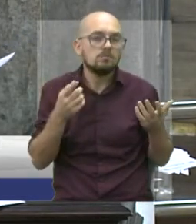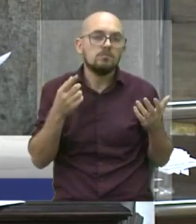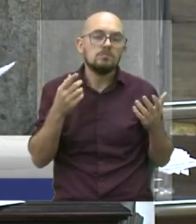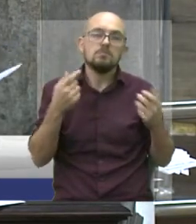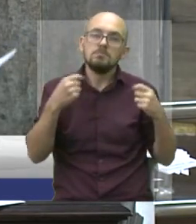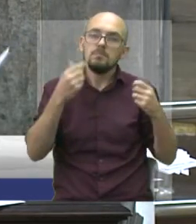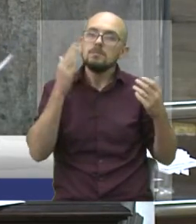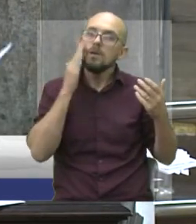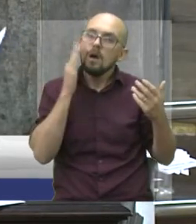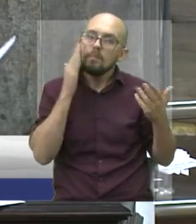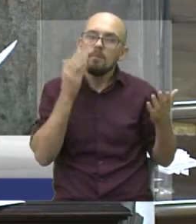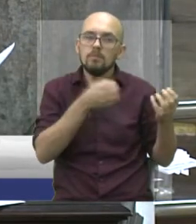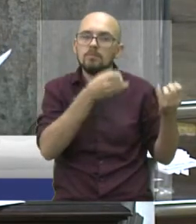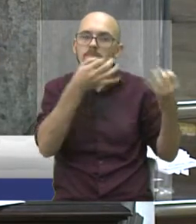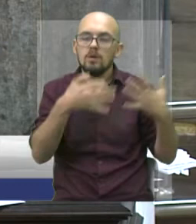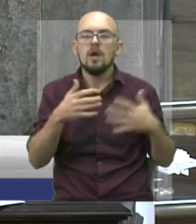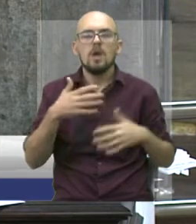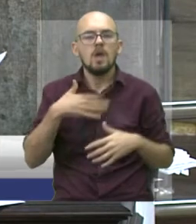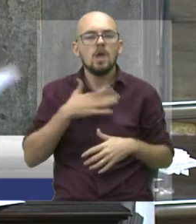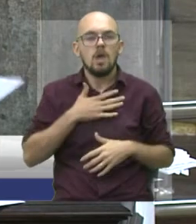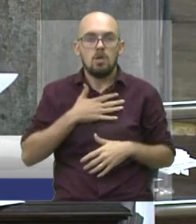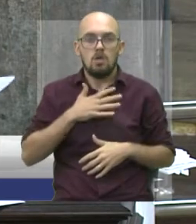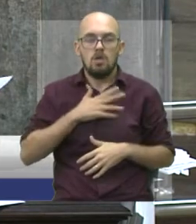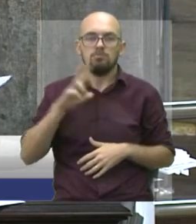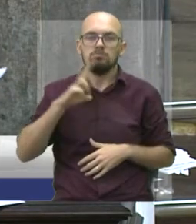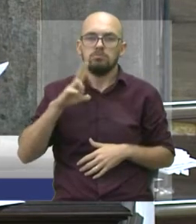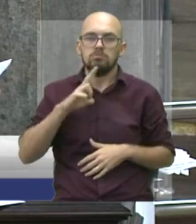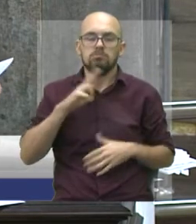tomei a liberdade e conversei com alguns vereadores?